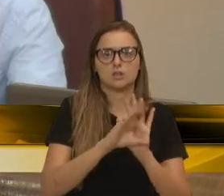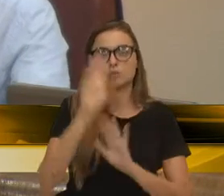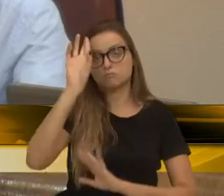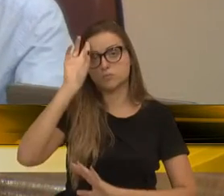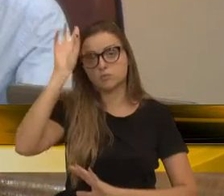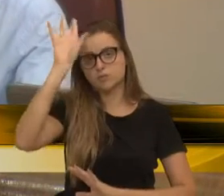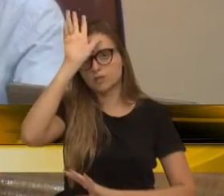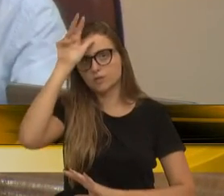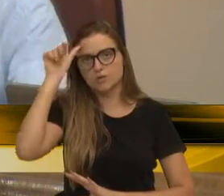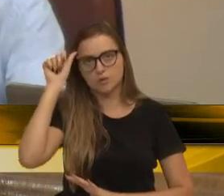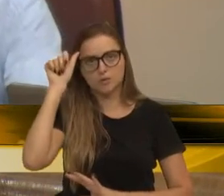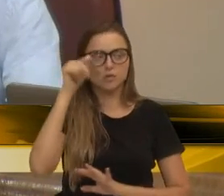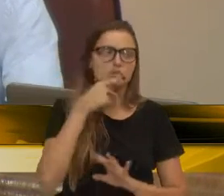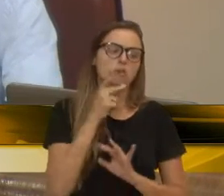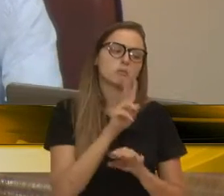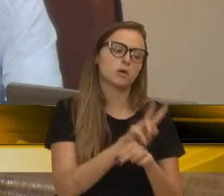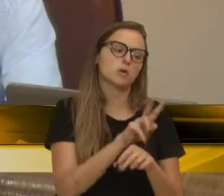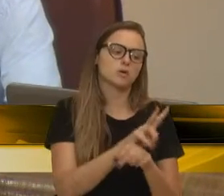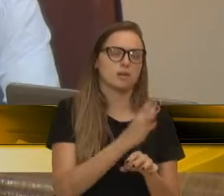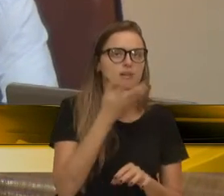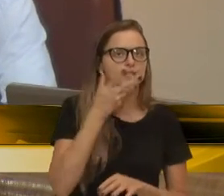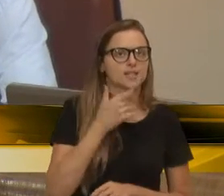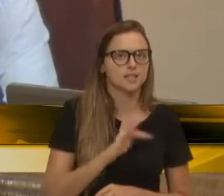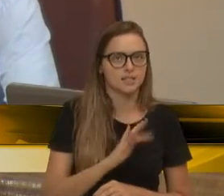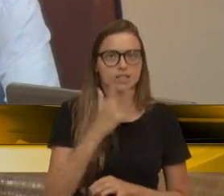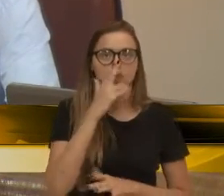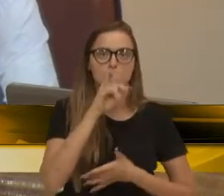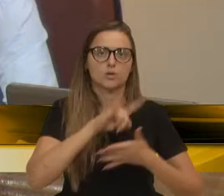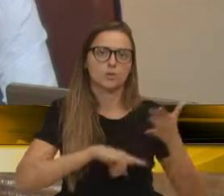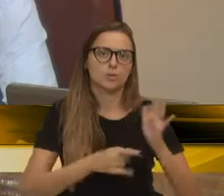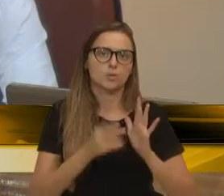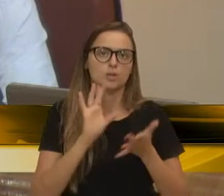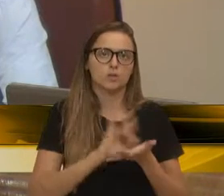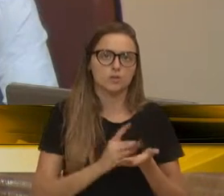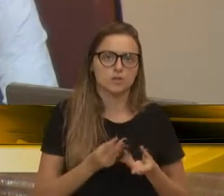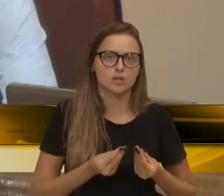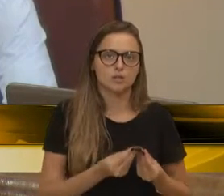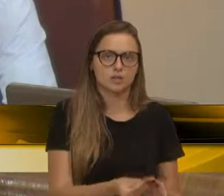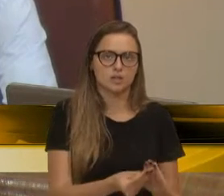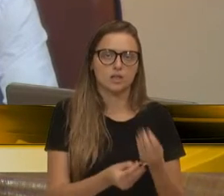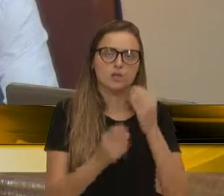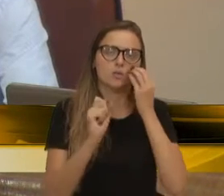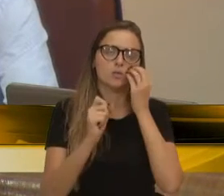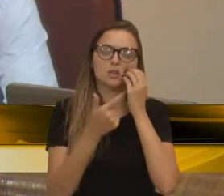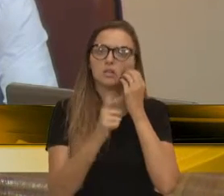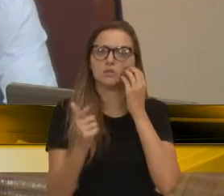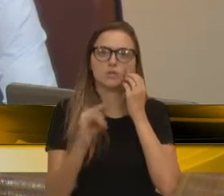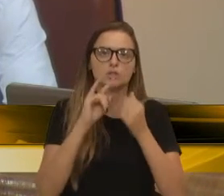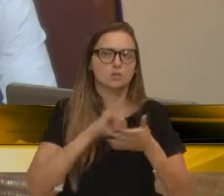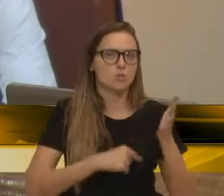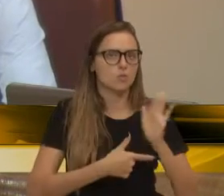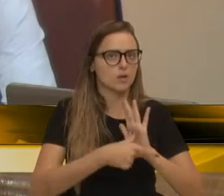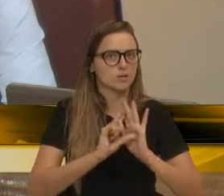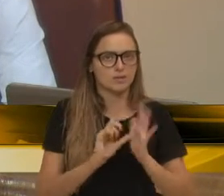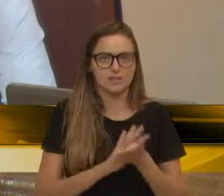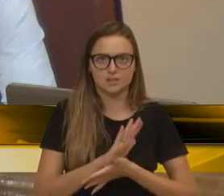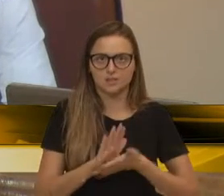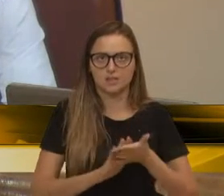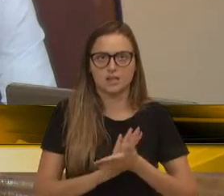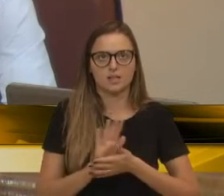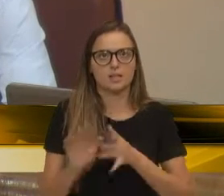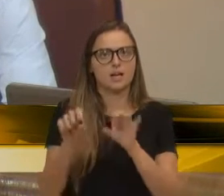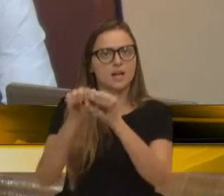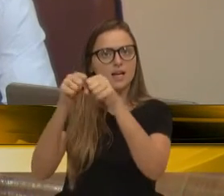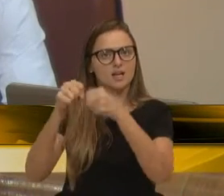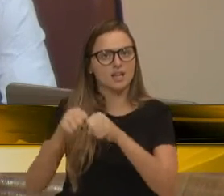demonstrar zelo com as crianças conforme nota oficial nada obstante tenha determinado poucos dias antes a demolição